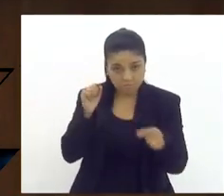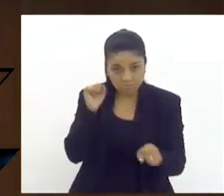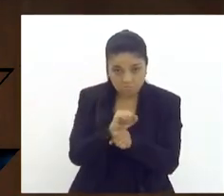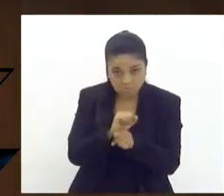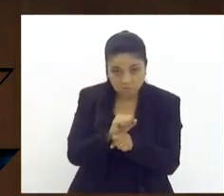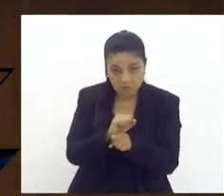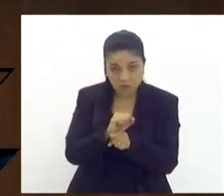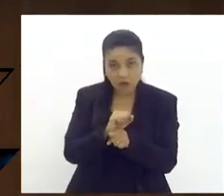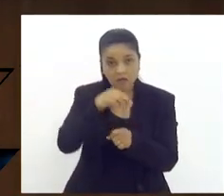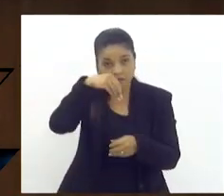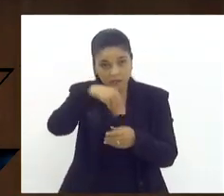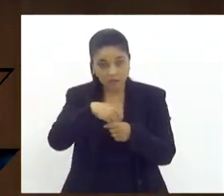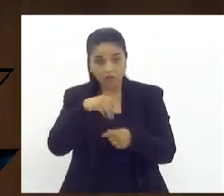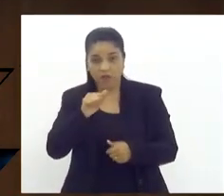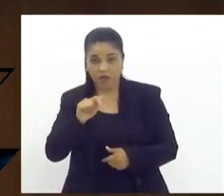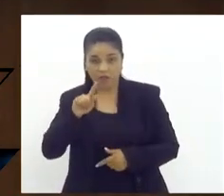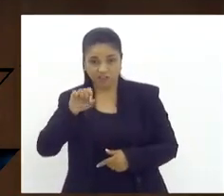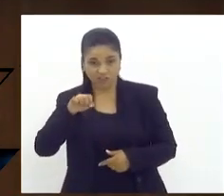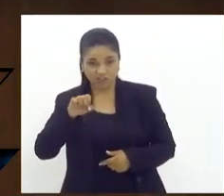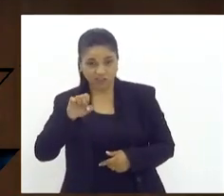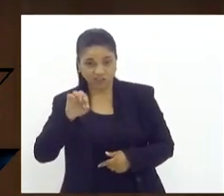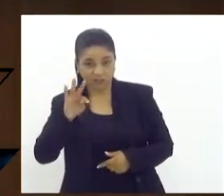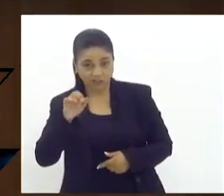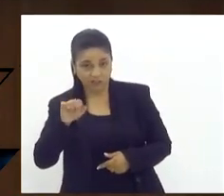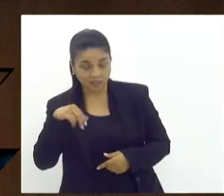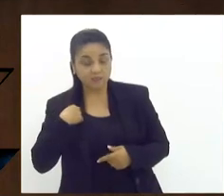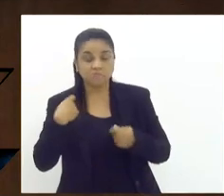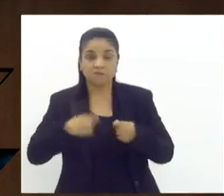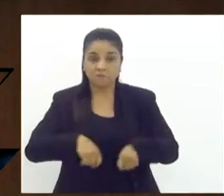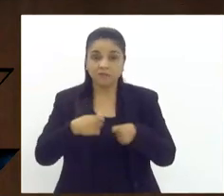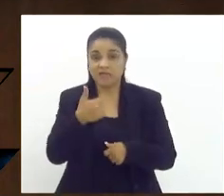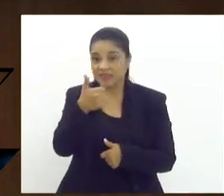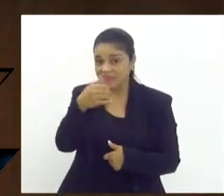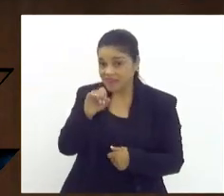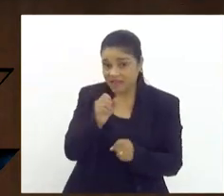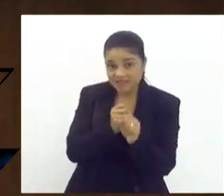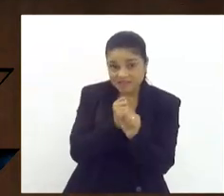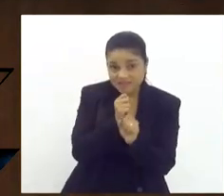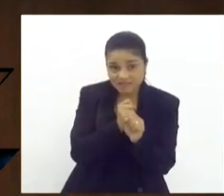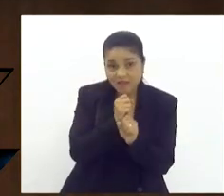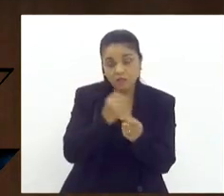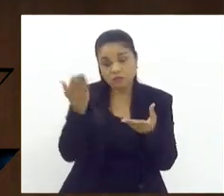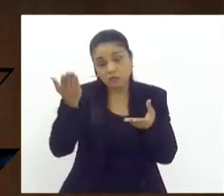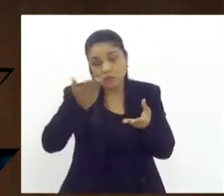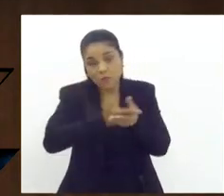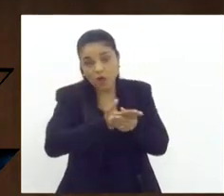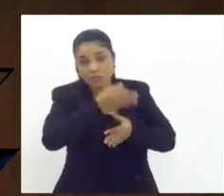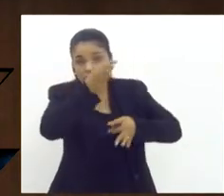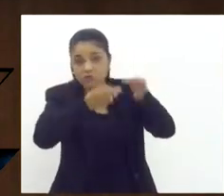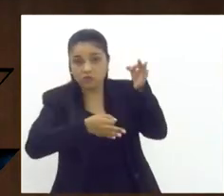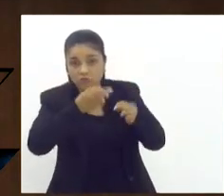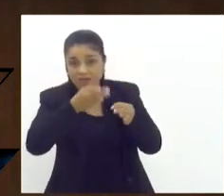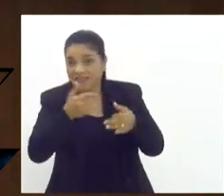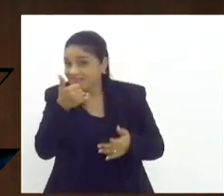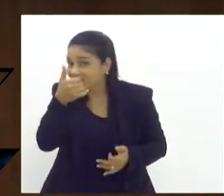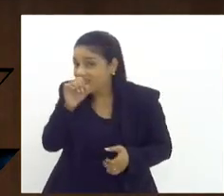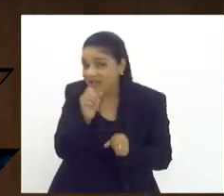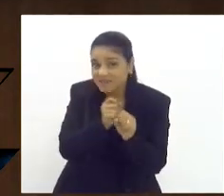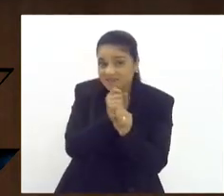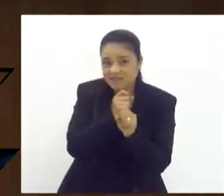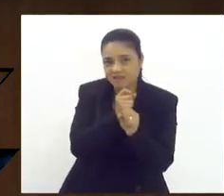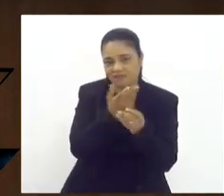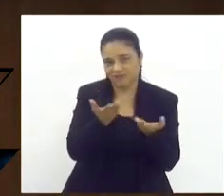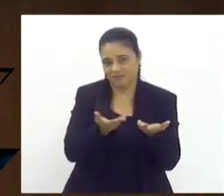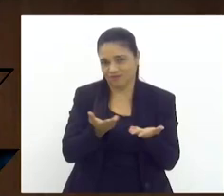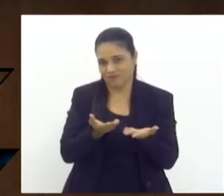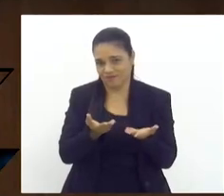em mais de 10 anos será necessário para julgar os processos regulatórios que estão tramitando hoje ou seja